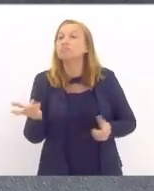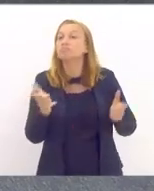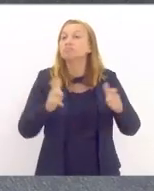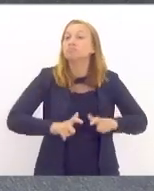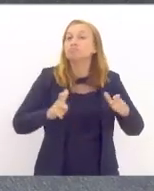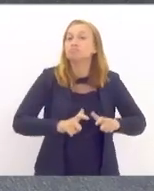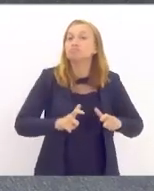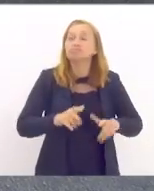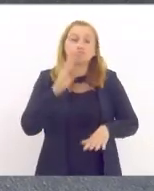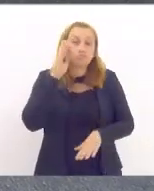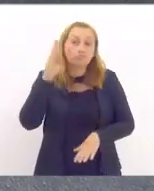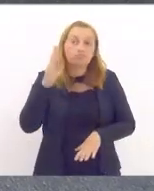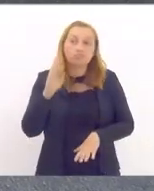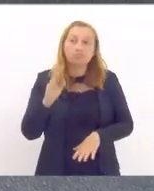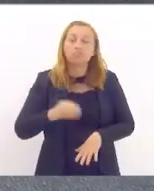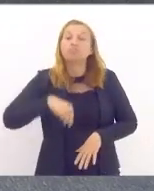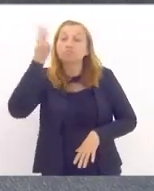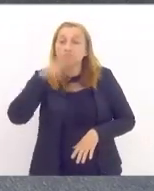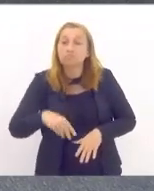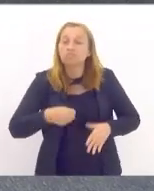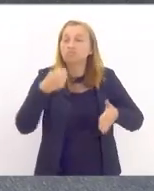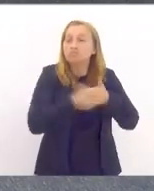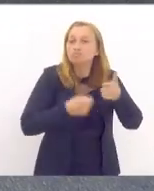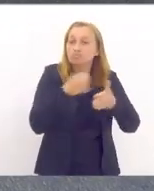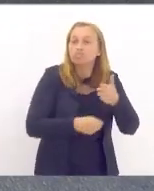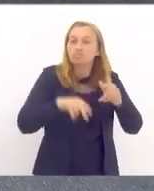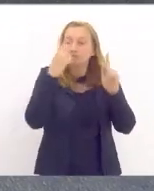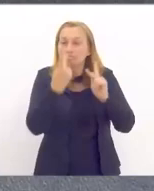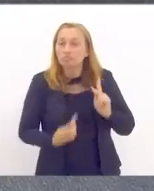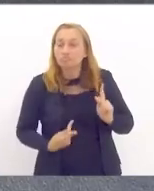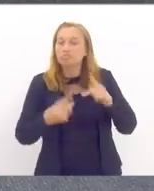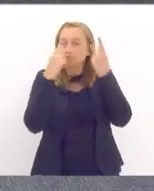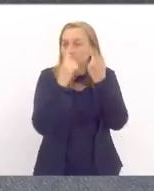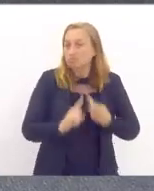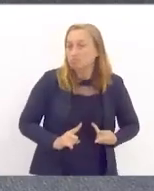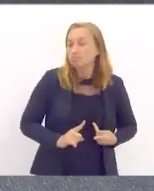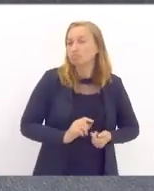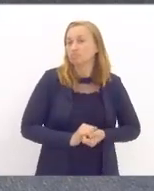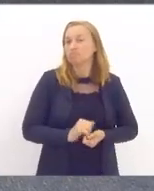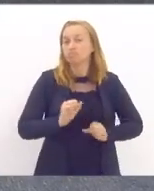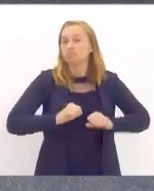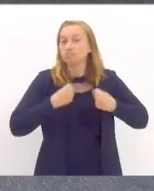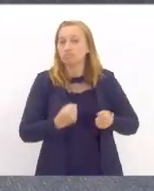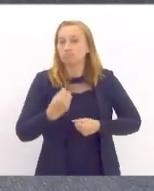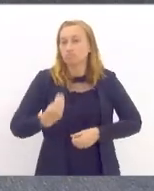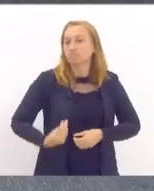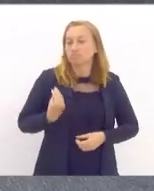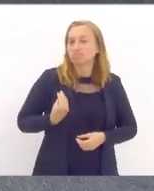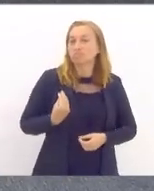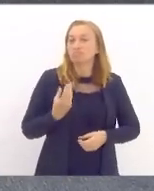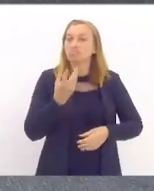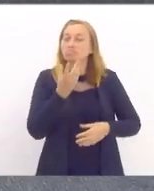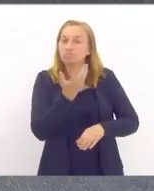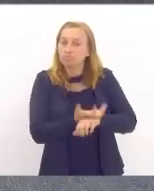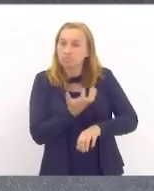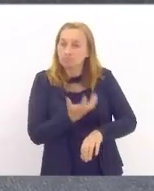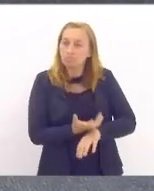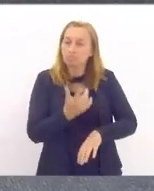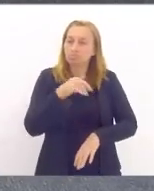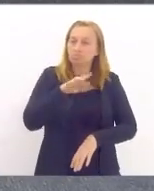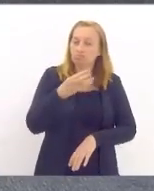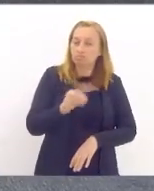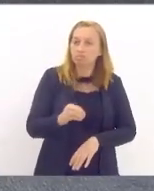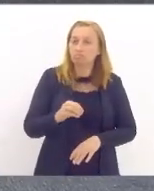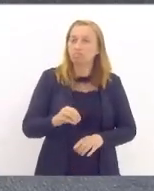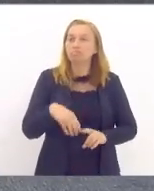espaço é tão fundamental para quem luta por direitos humanos para quem luta em defesa da vida e essa Praça além de Mário Lago